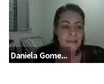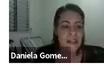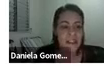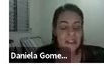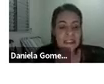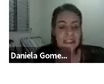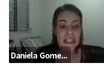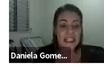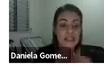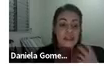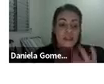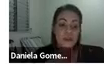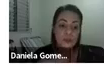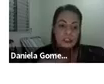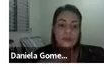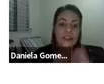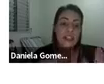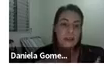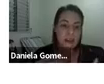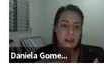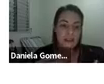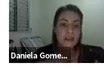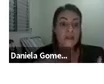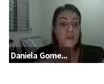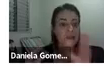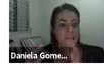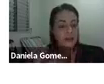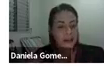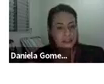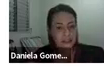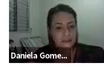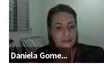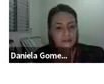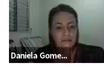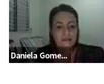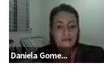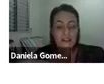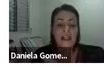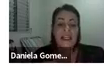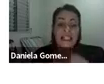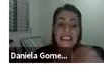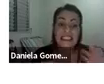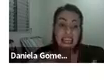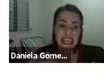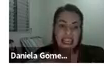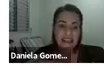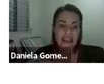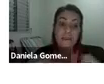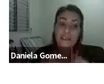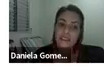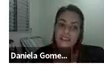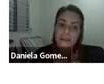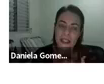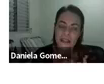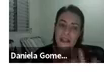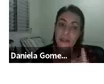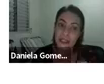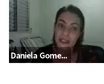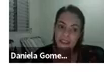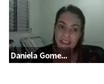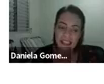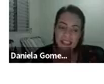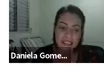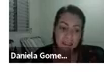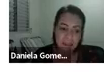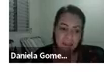né? Então, assim, ele diminui o sangramento no pós-parto, ele acelera a perda de peso que